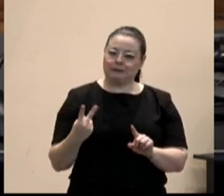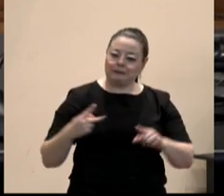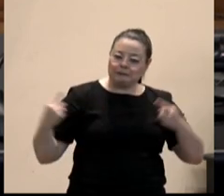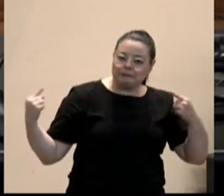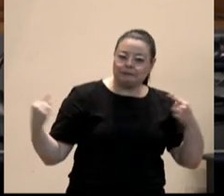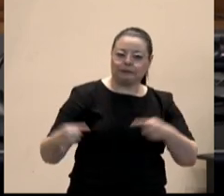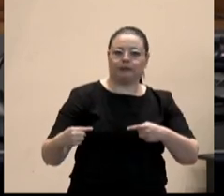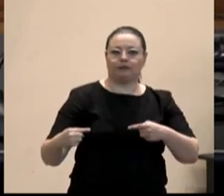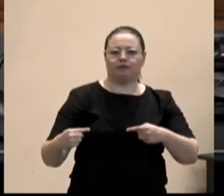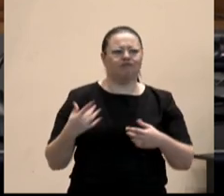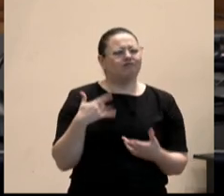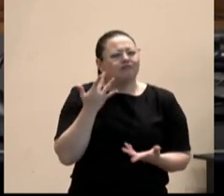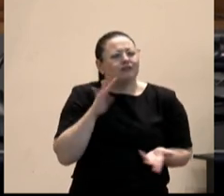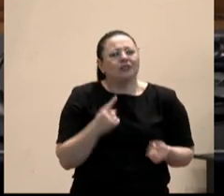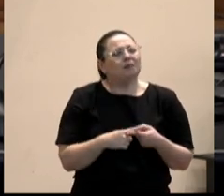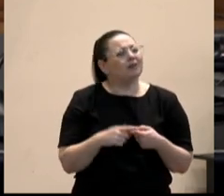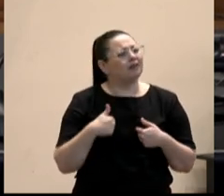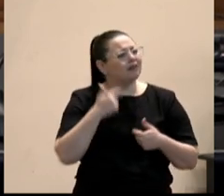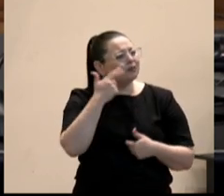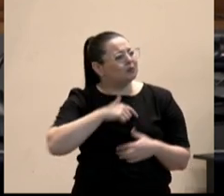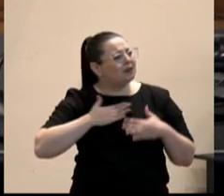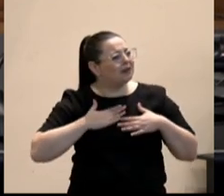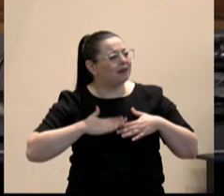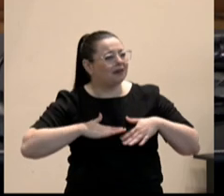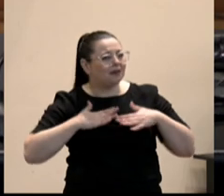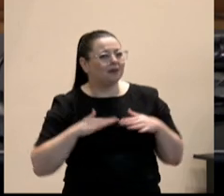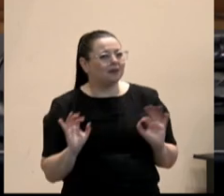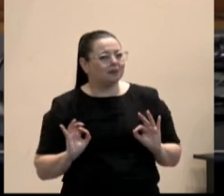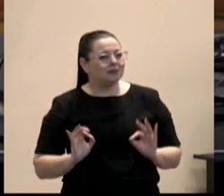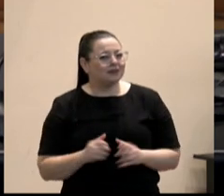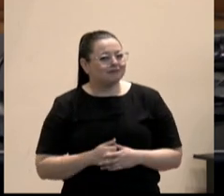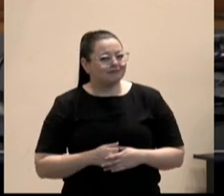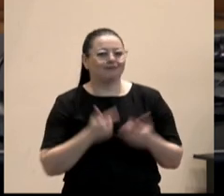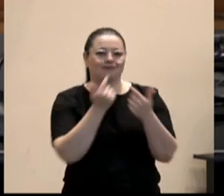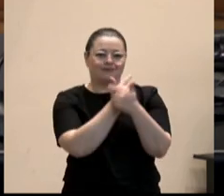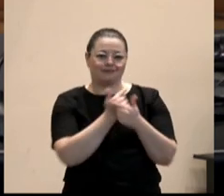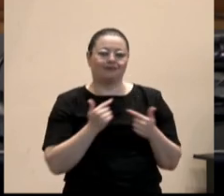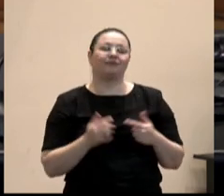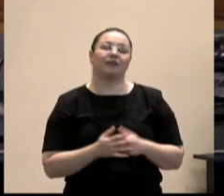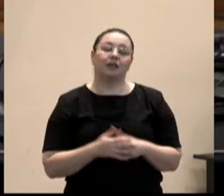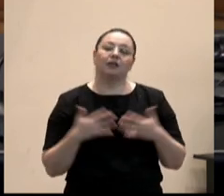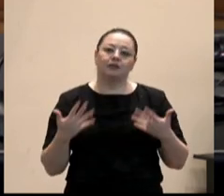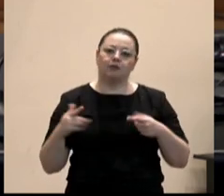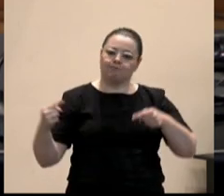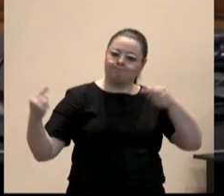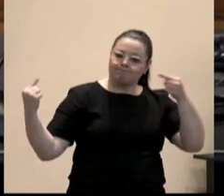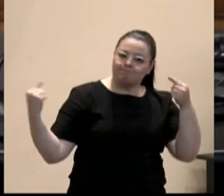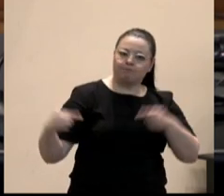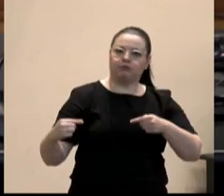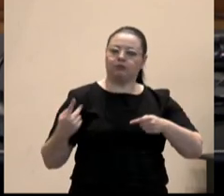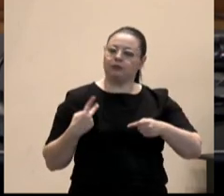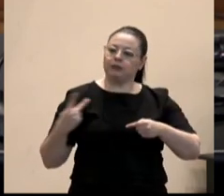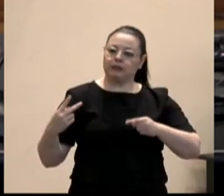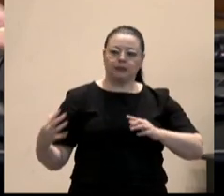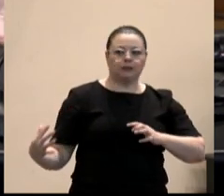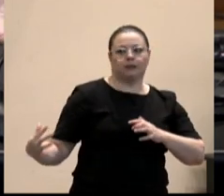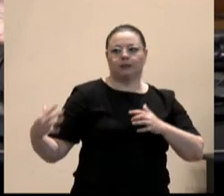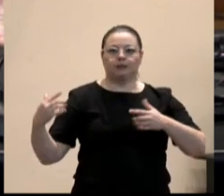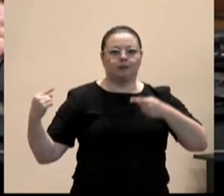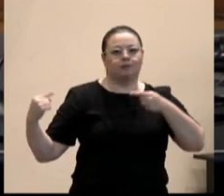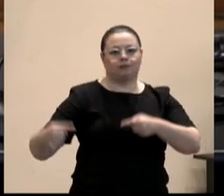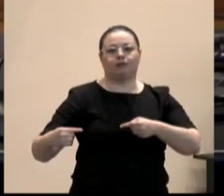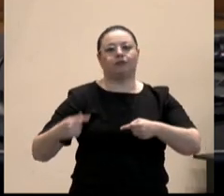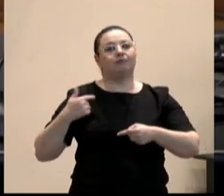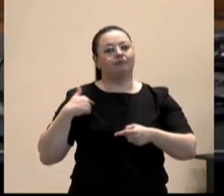Não sei por quê, né? Sou tão calminha, né? E aí terminou a eleição, os ânimos acirrados, eu voltei para a escola, eu